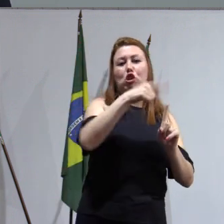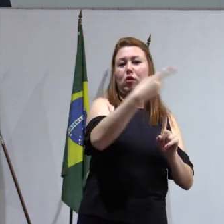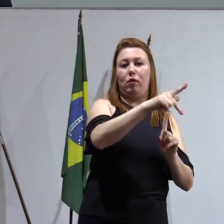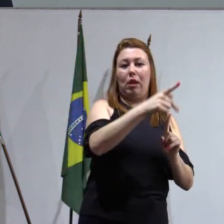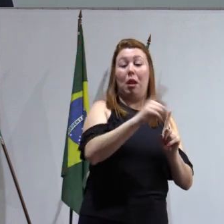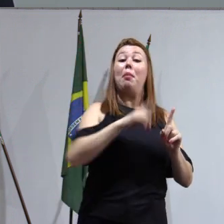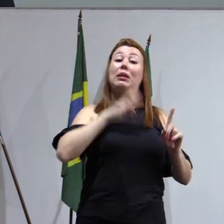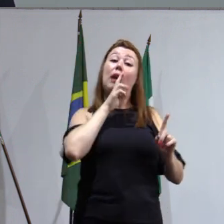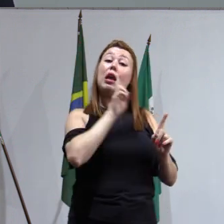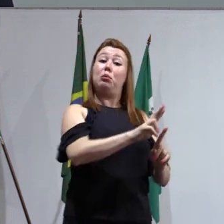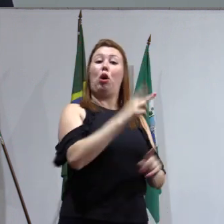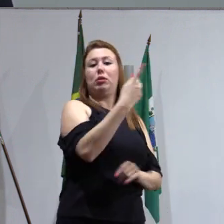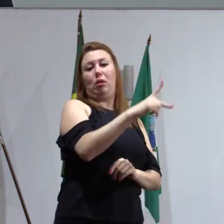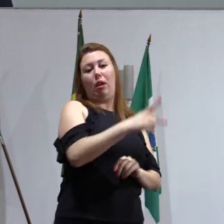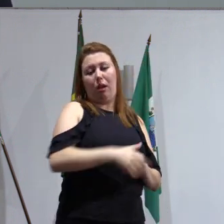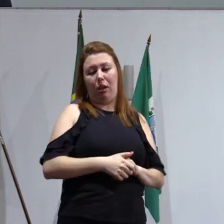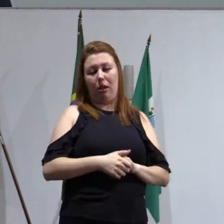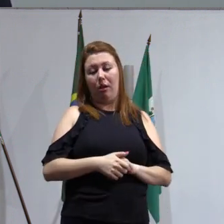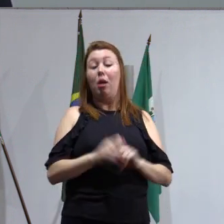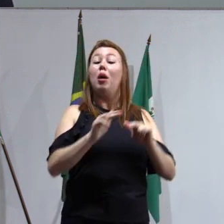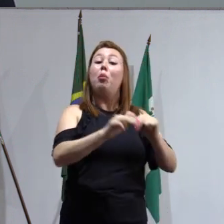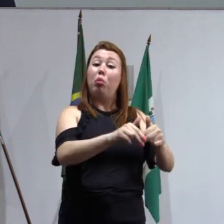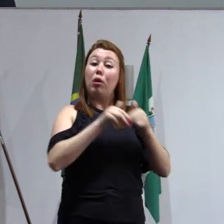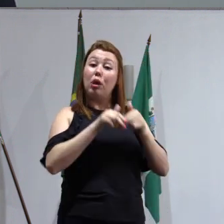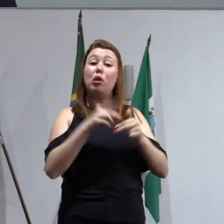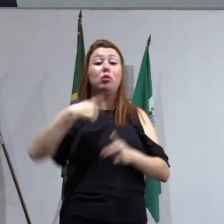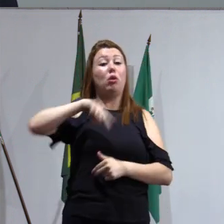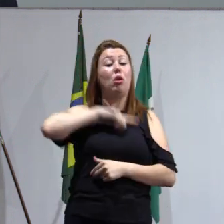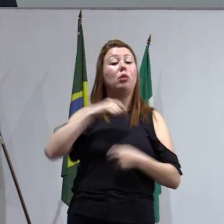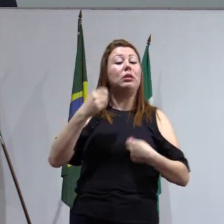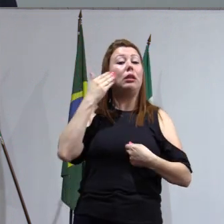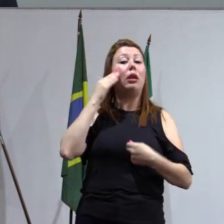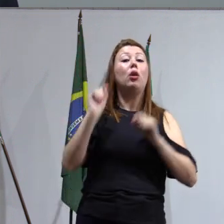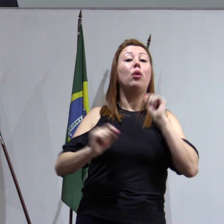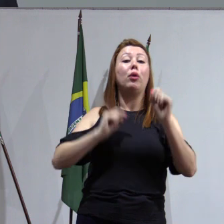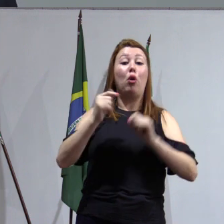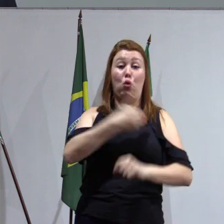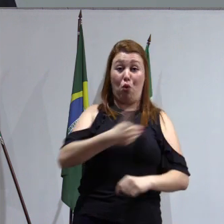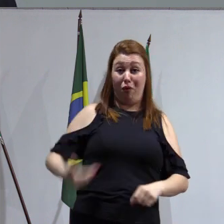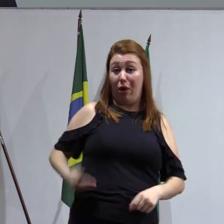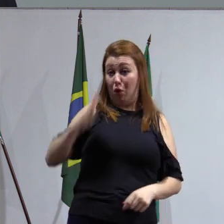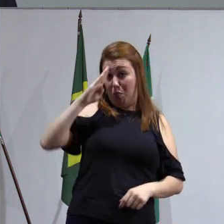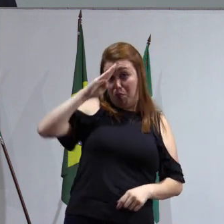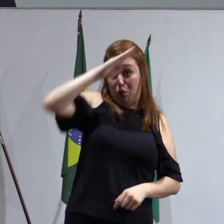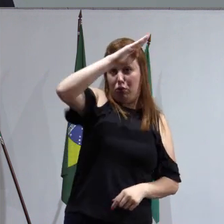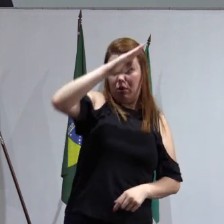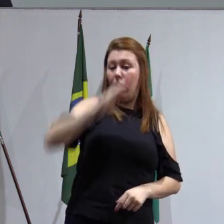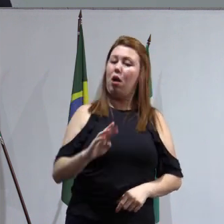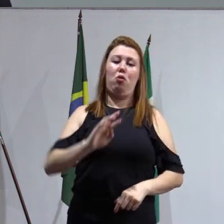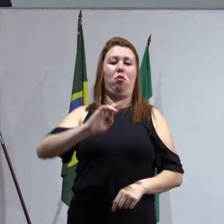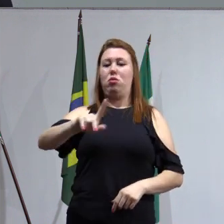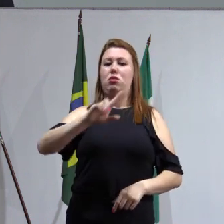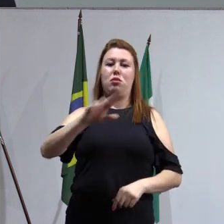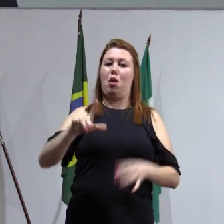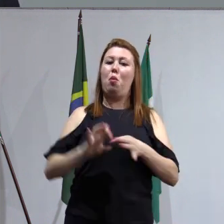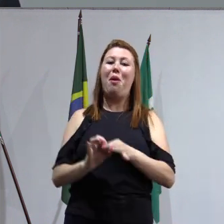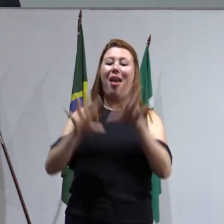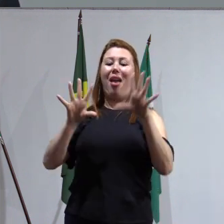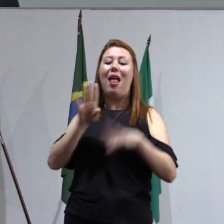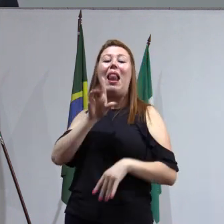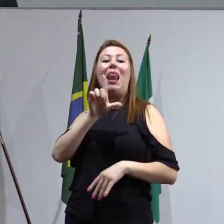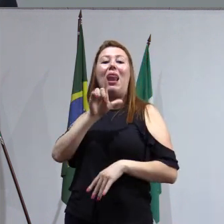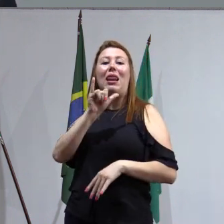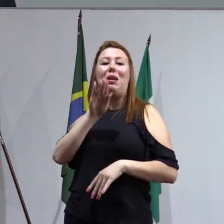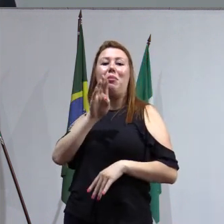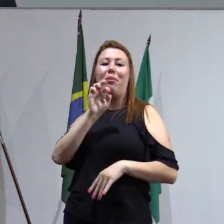Baseado nisso, a gente precisa entender que o governo Bolsonaro não é liberal. O governo Bolsonaro, com exceção de alguns